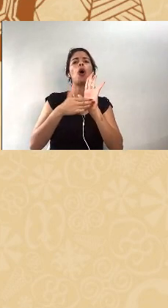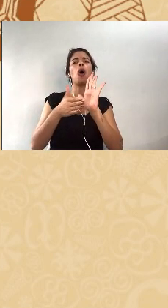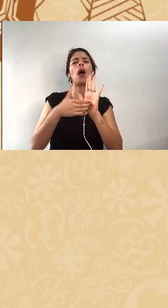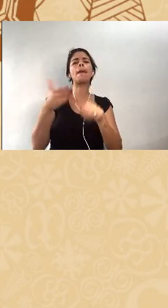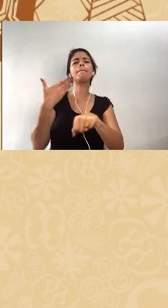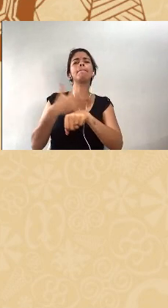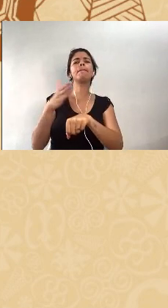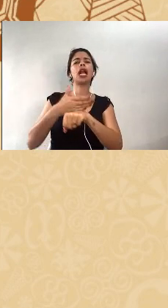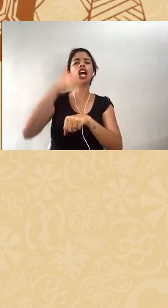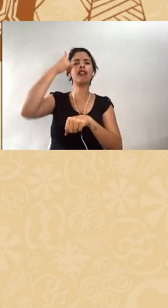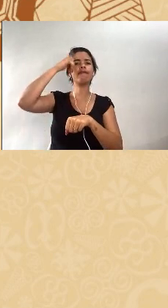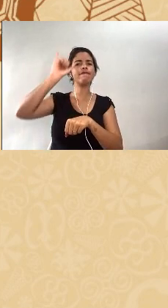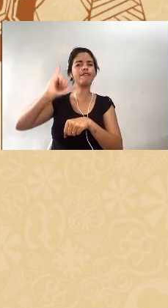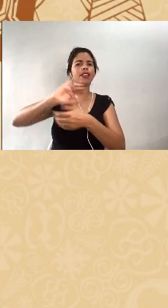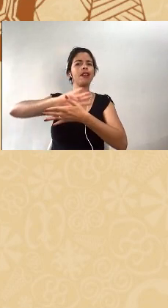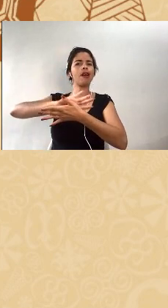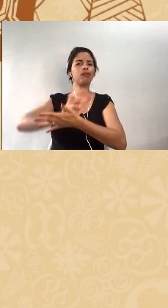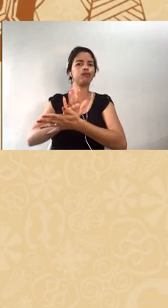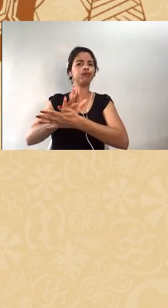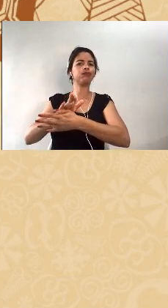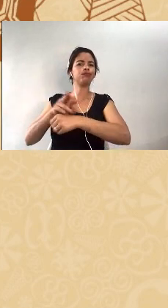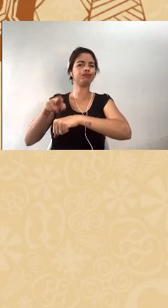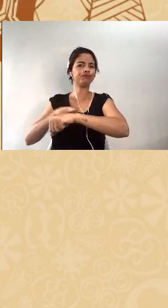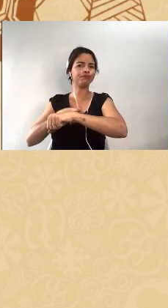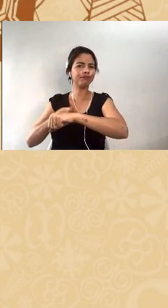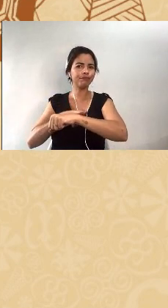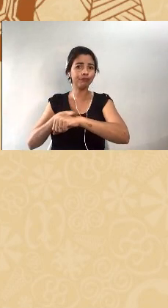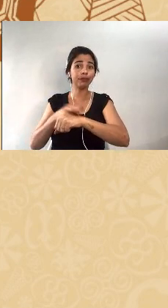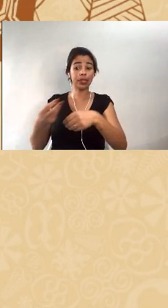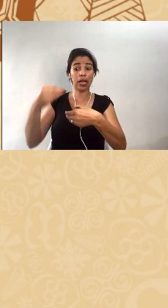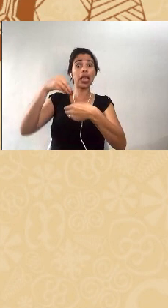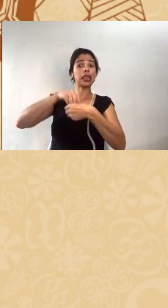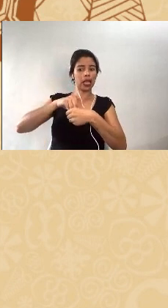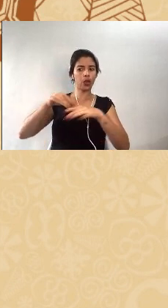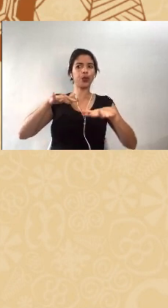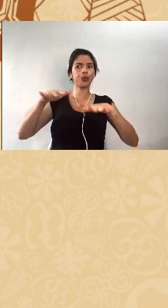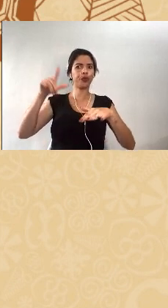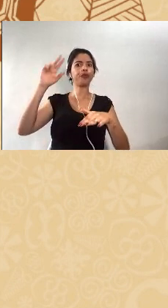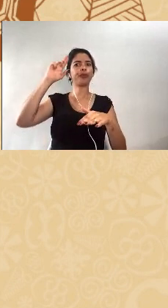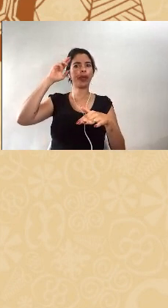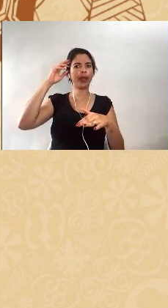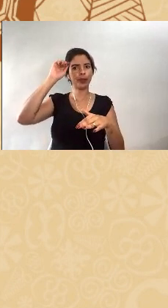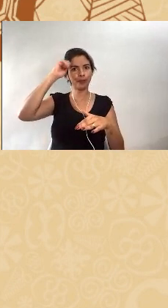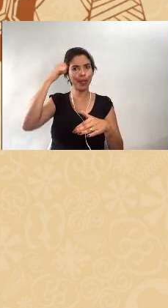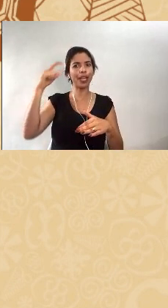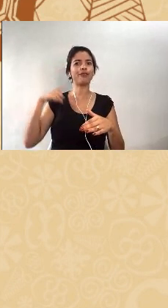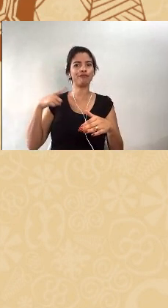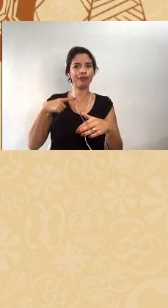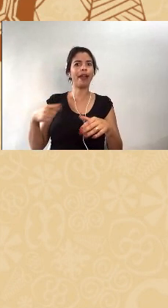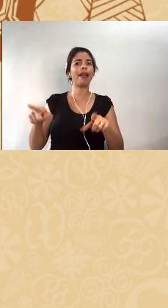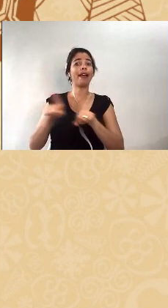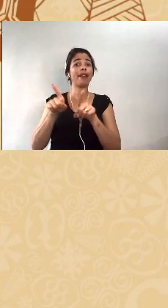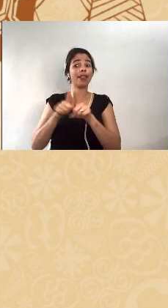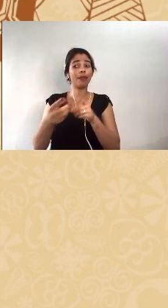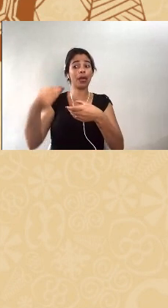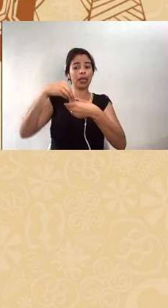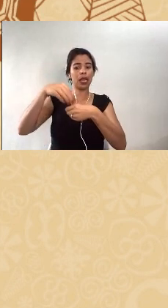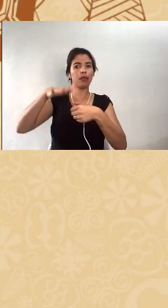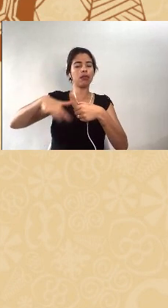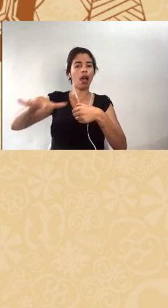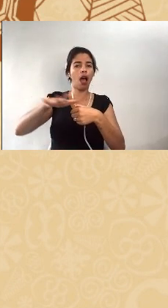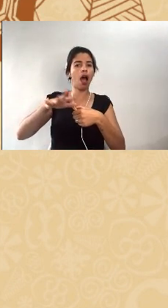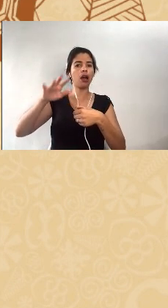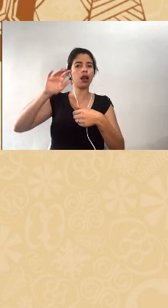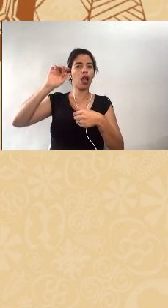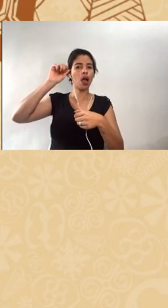antirracistas, elas vão tensionar dentro do movimento negro e vão tensionar também dentro do movimento feminista, né, apontando para o